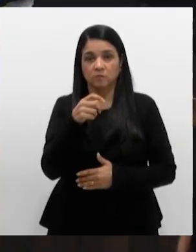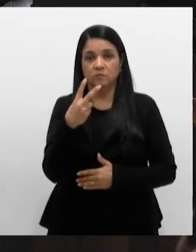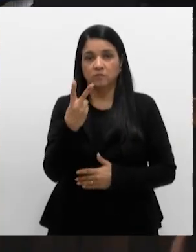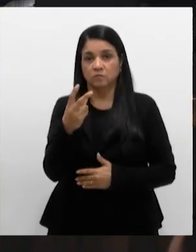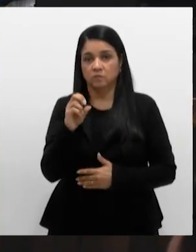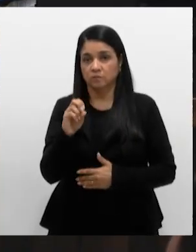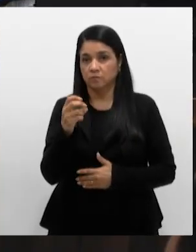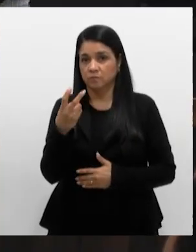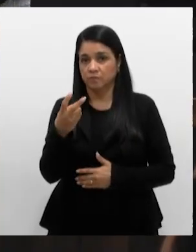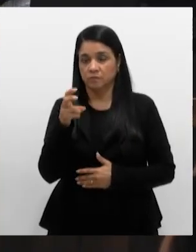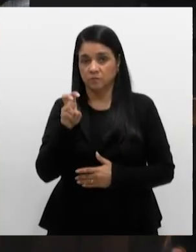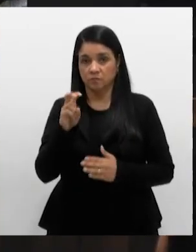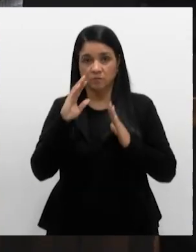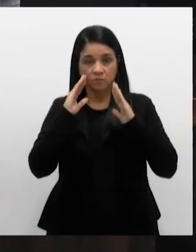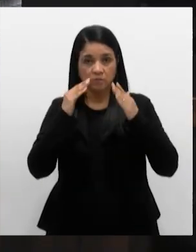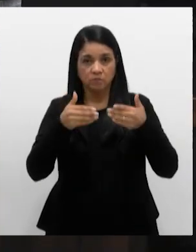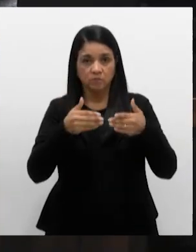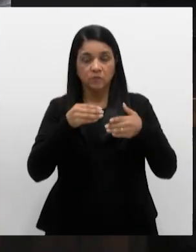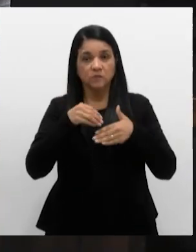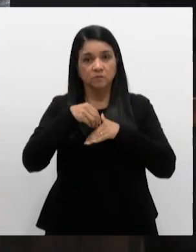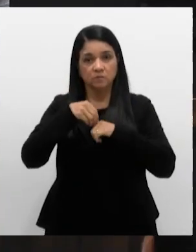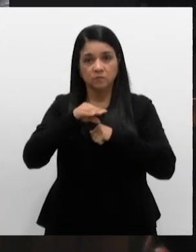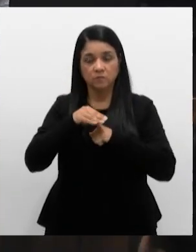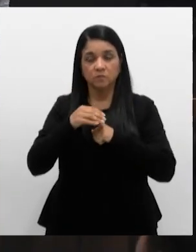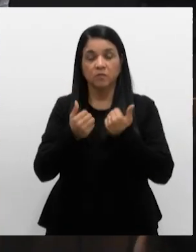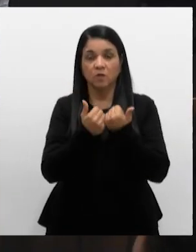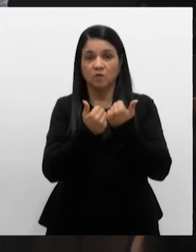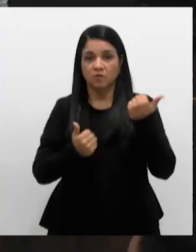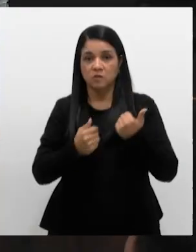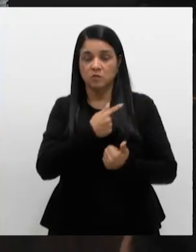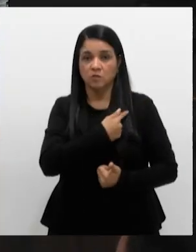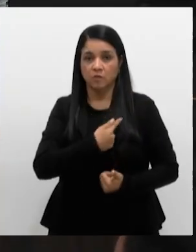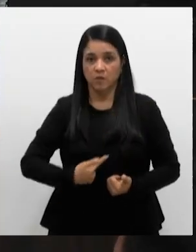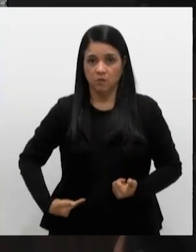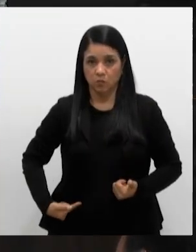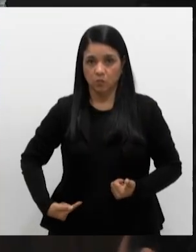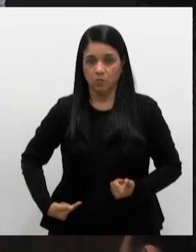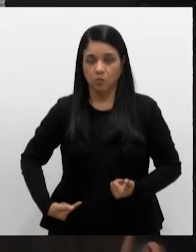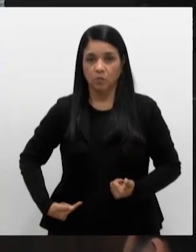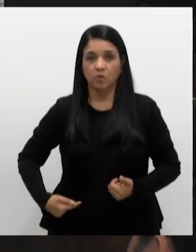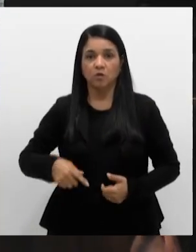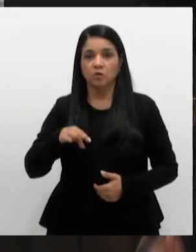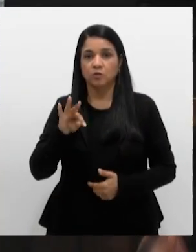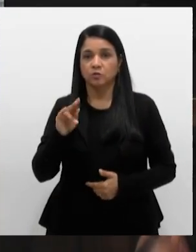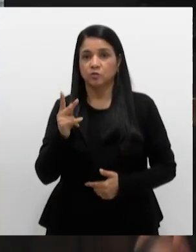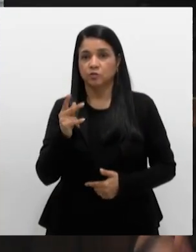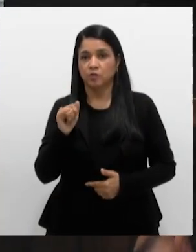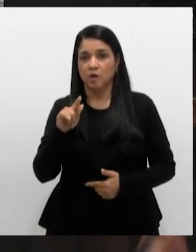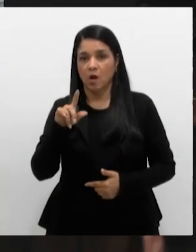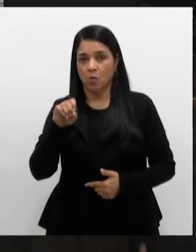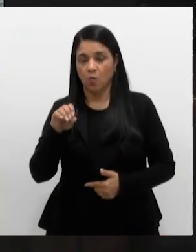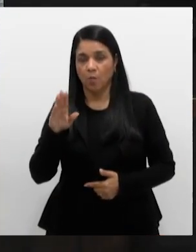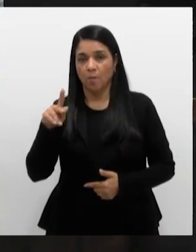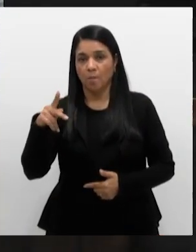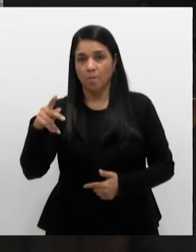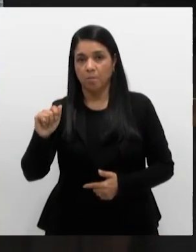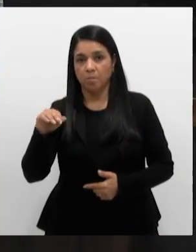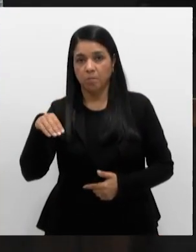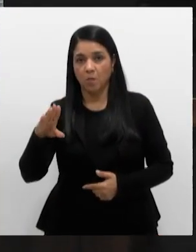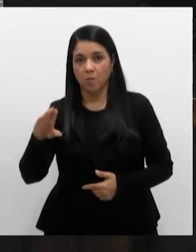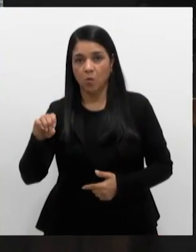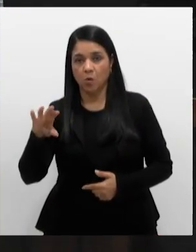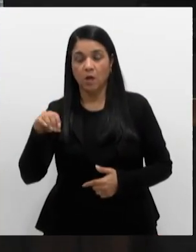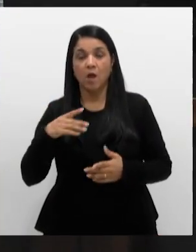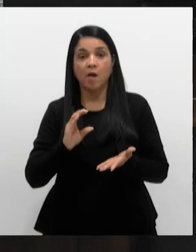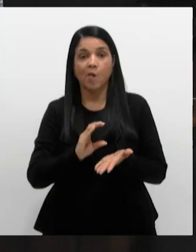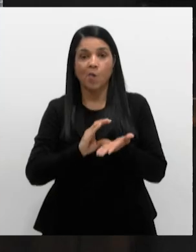2025, dedicada a indicar o excelentíssimo vice-governador, senhor Tiago Pampolha Gonçalves, ao cargo de conselheiro